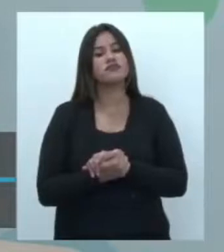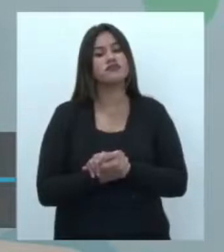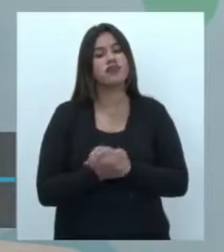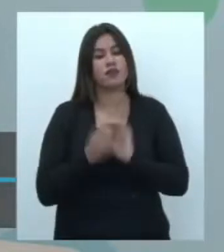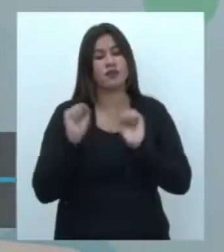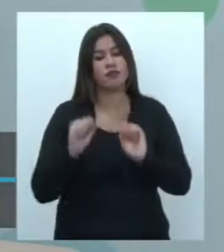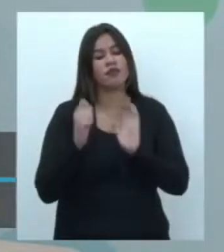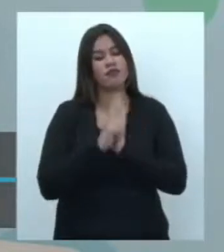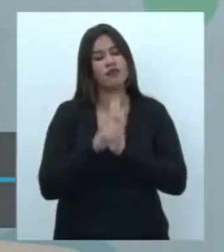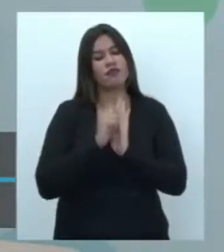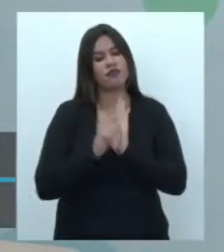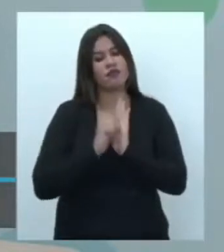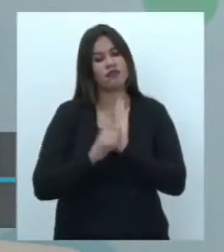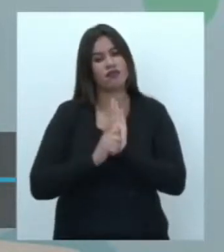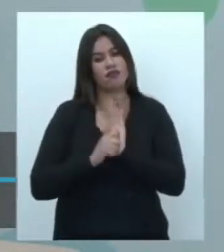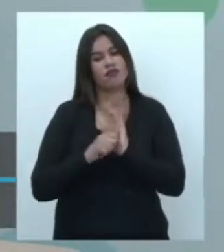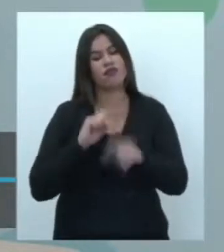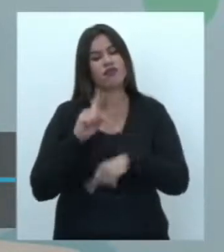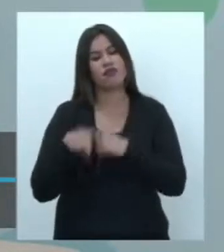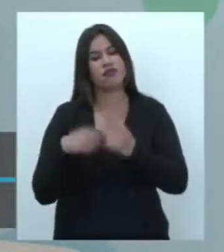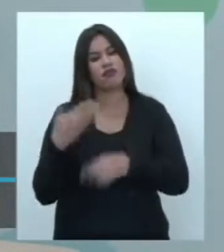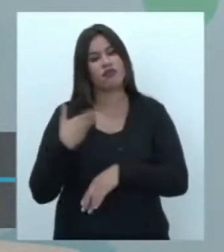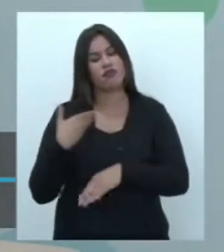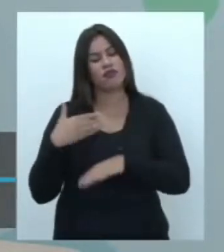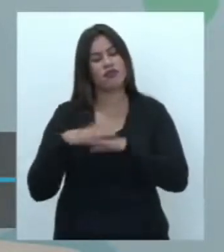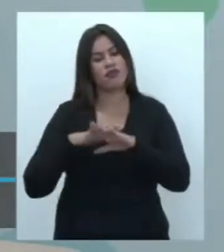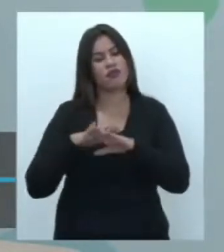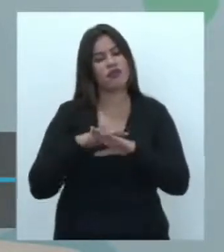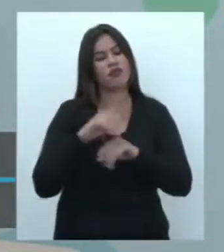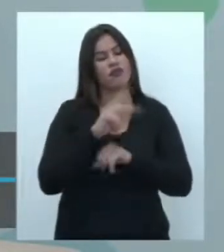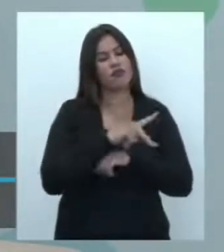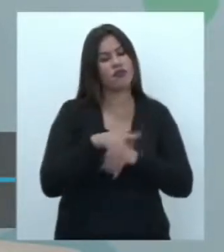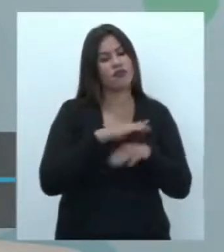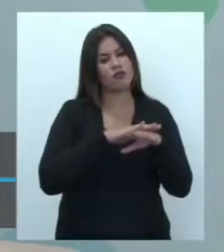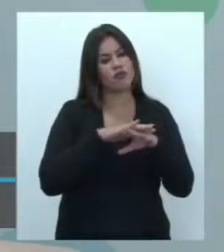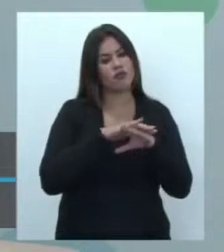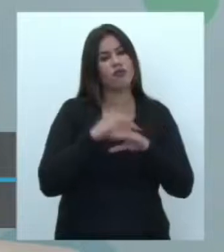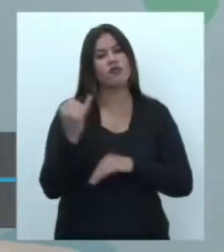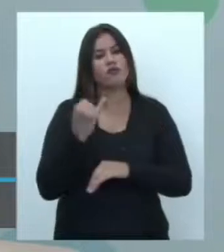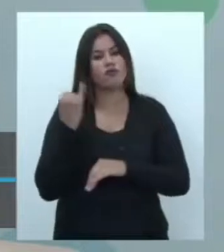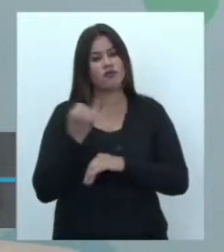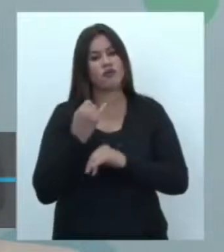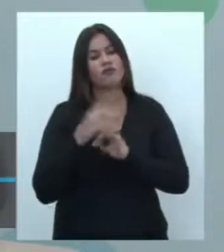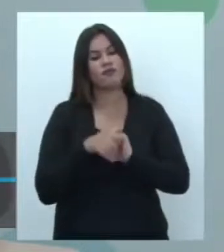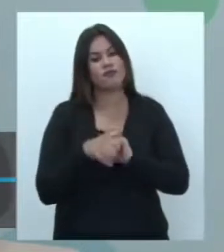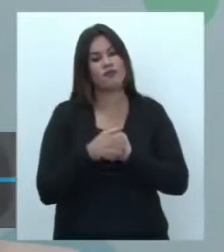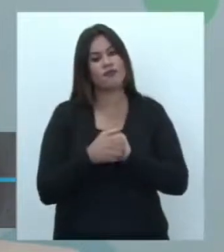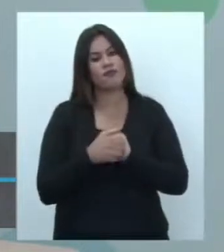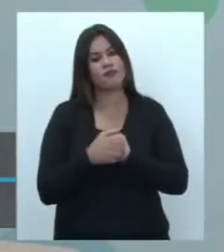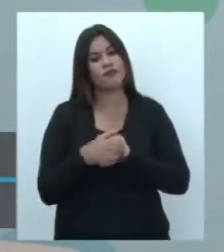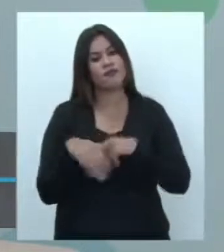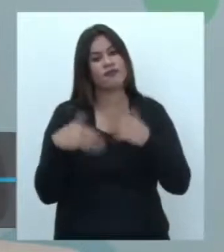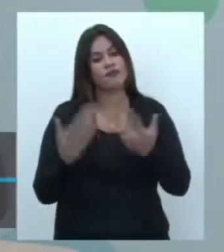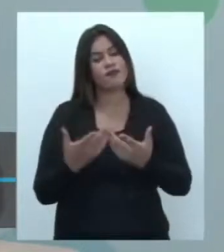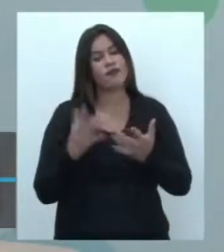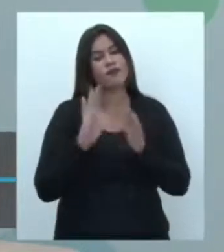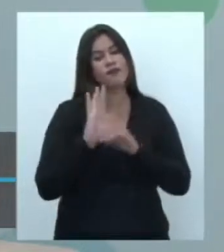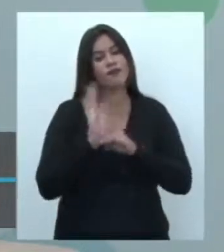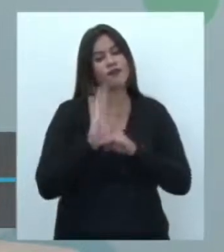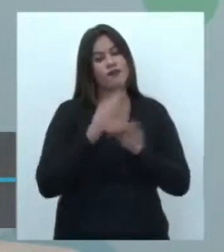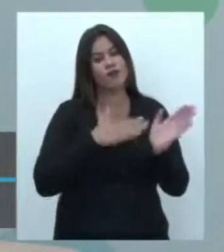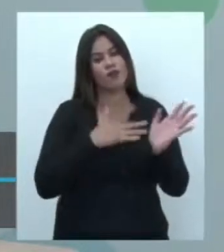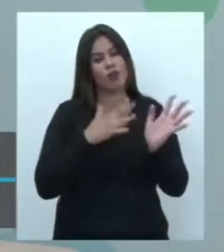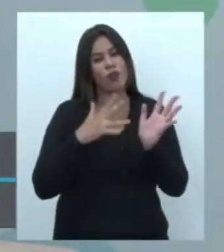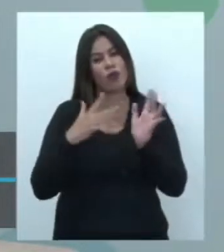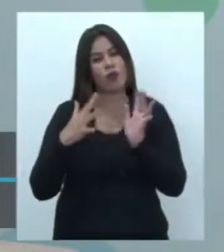registrem no caderno, conversem com os colegas, com os professores, isso é muito importante. Então, no decorrer do vídeo, tudo aquilo que a